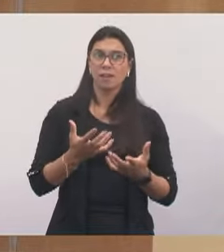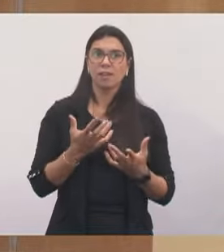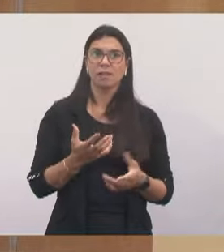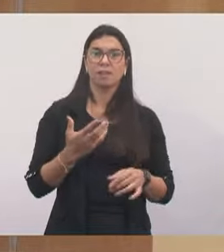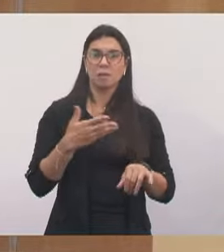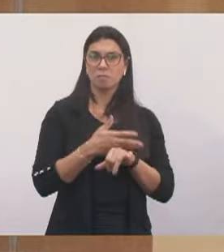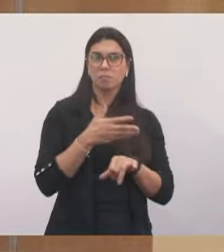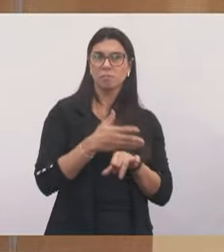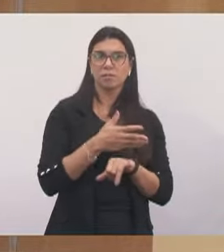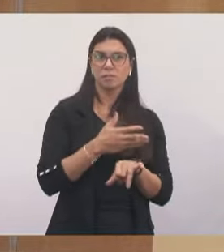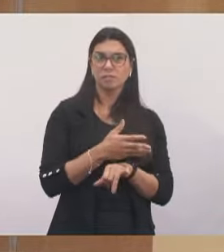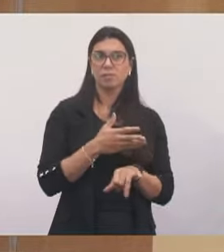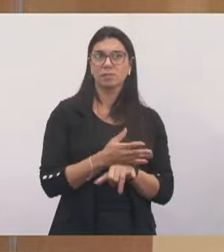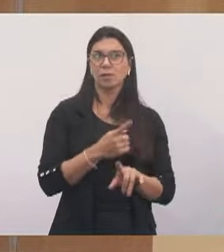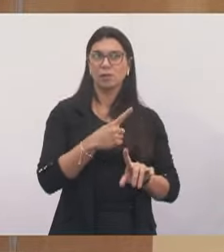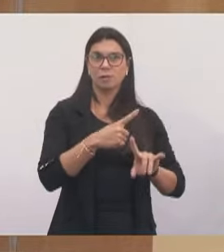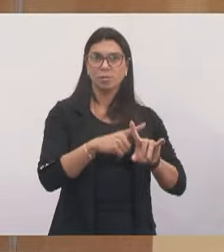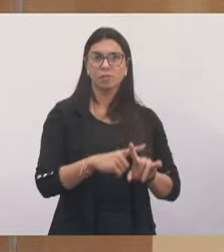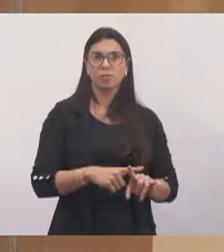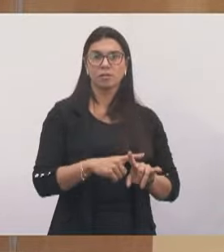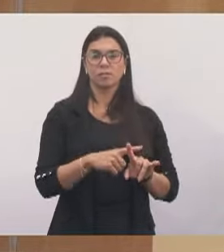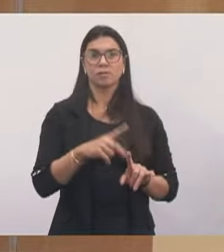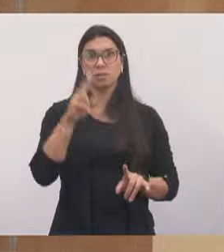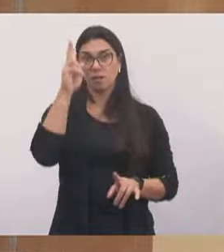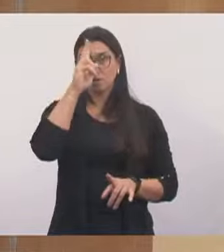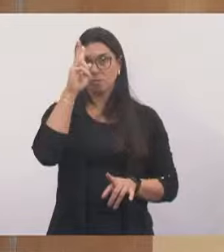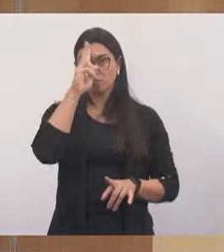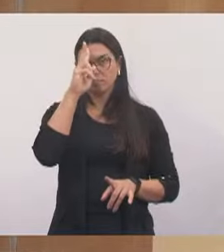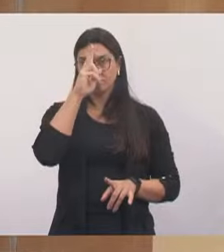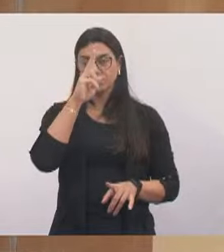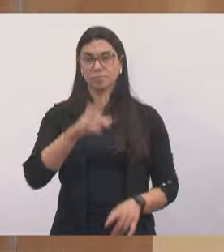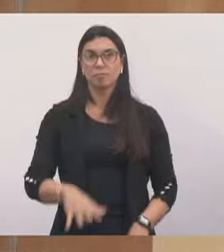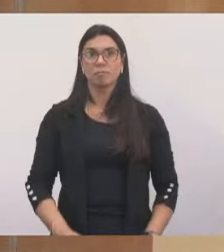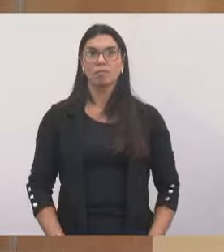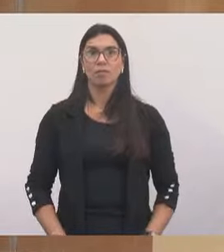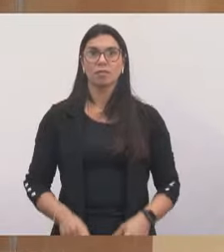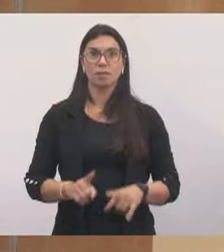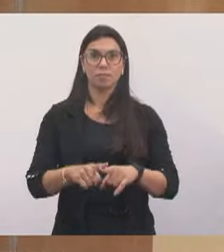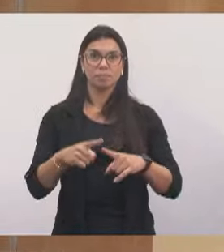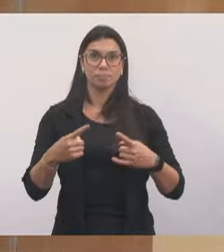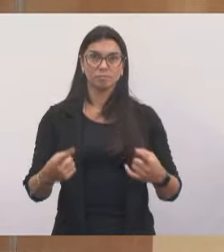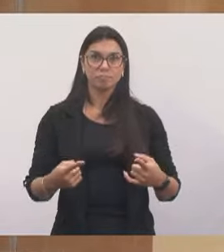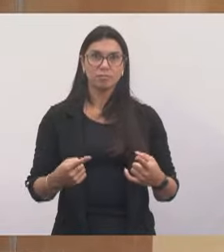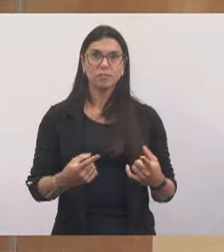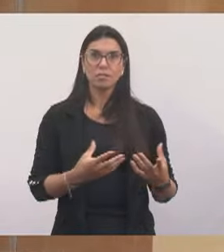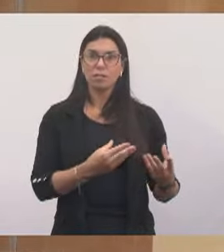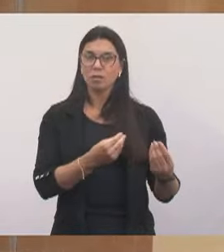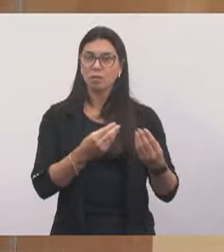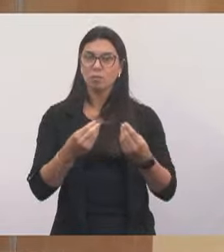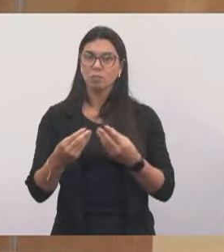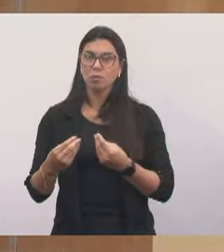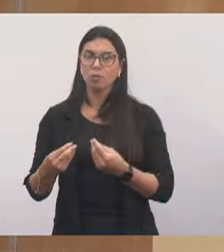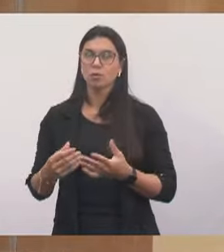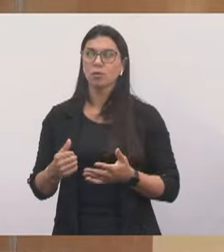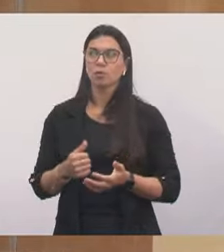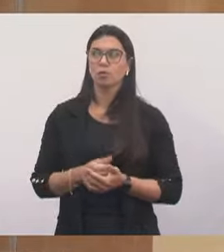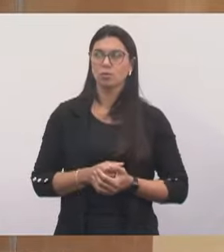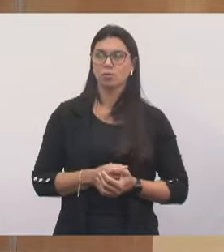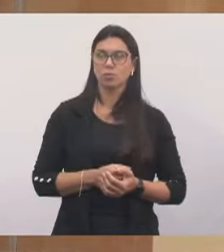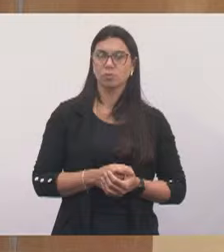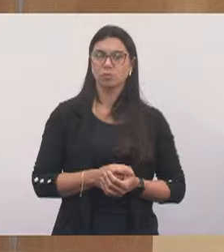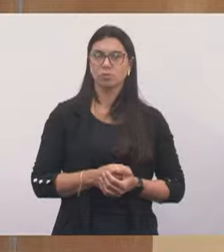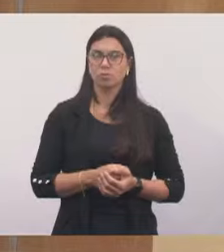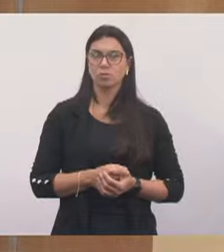movimentava com a chegada de futebol ali no Ponte Preta. E muitos bailes antes de ter,